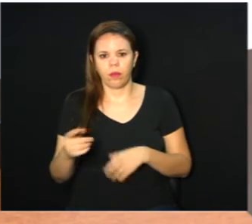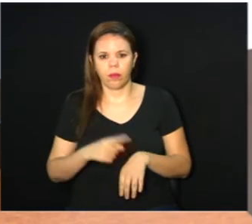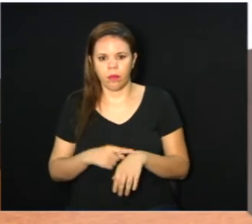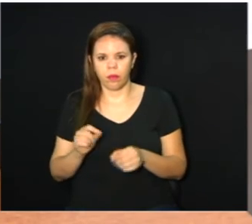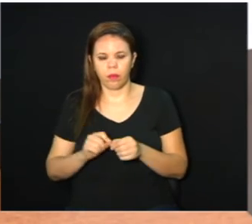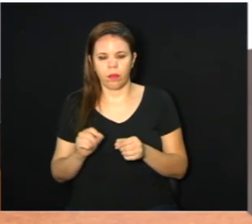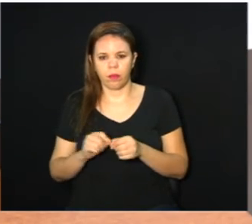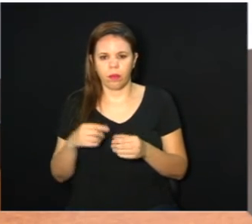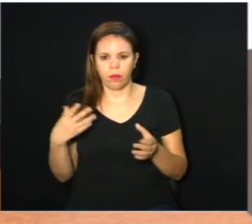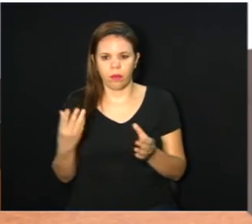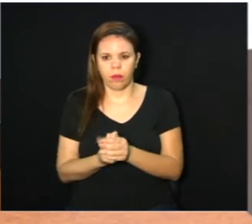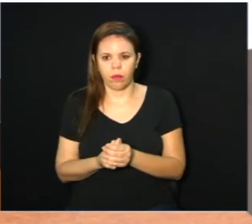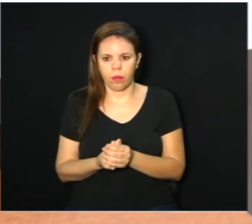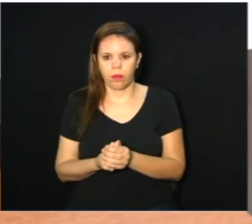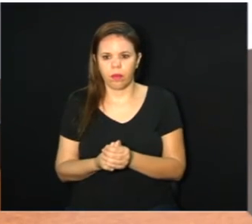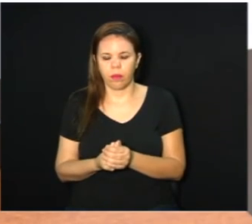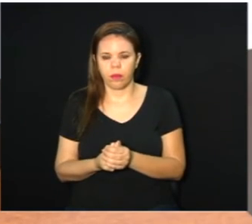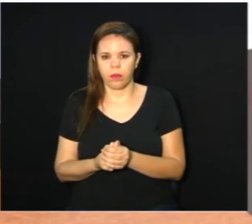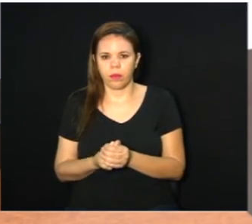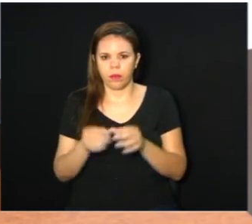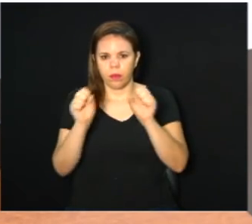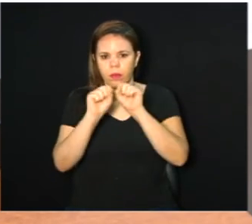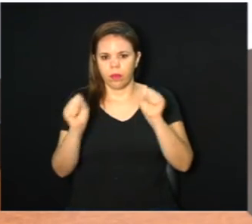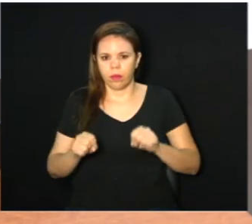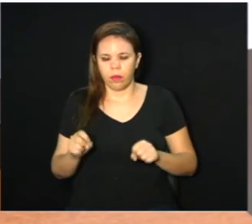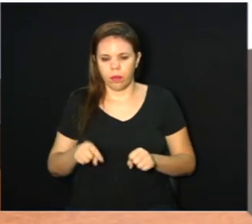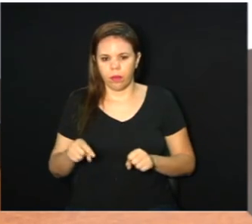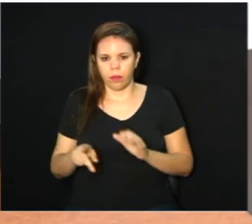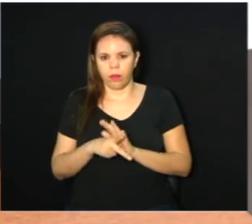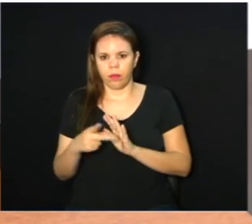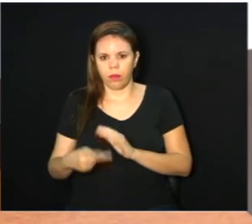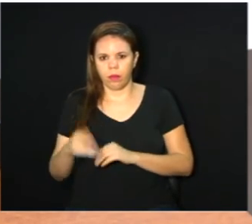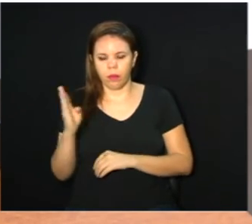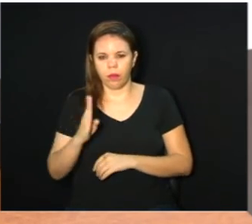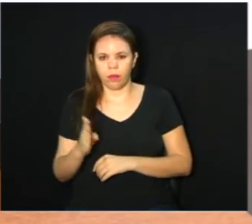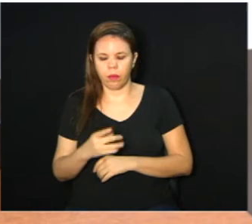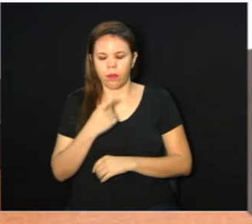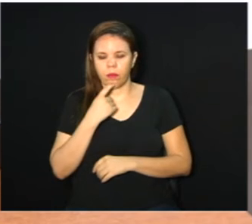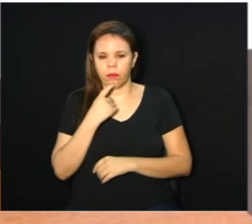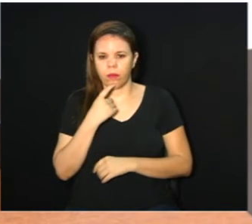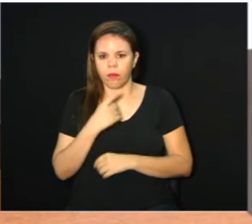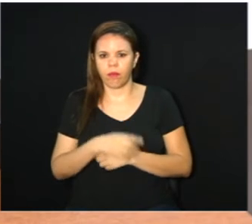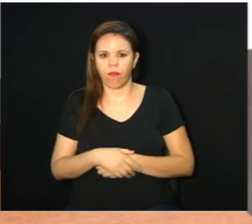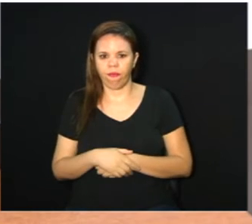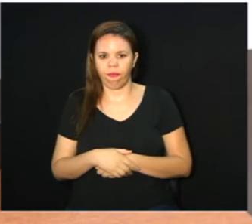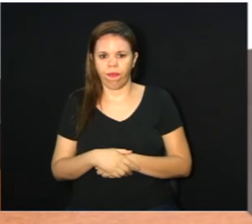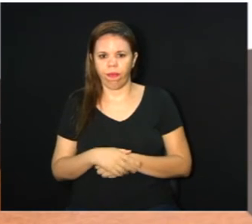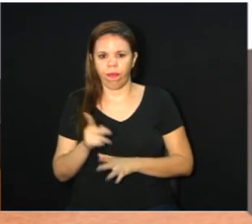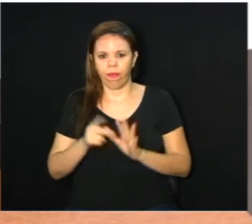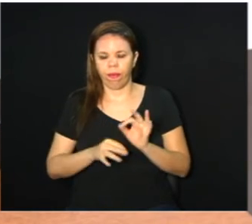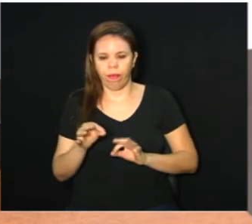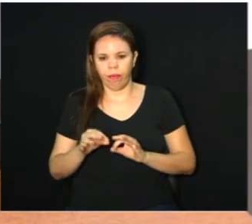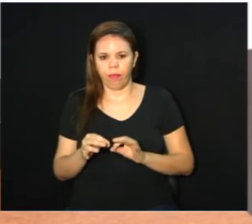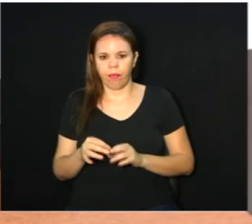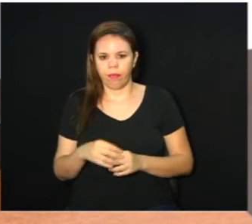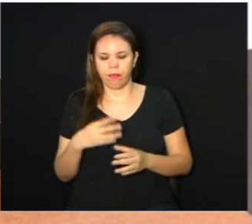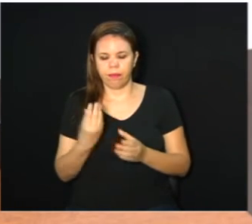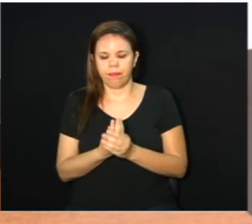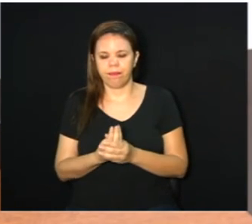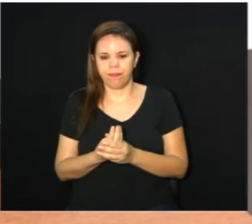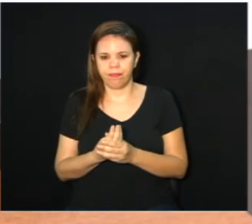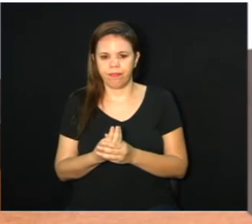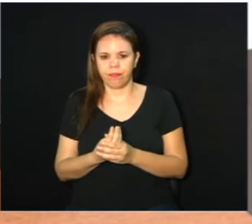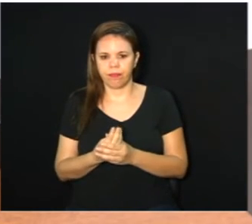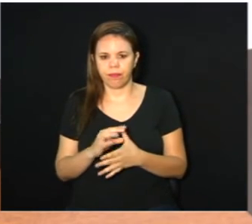fazemos a instalação dos sistemas aqui, propriamente em Brasil, em Campinas, em outros projetos até que nós conduzimos,